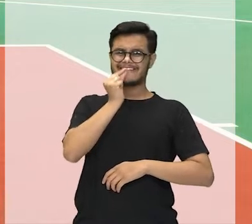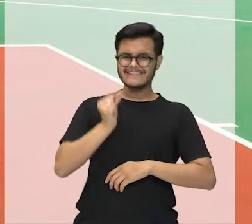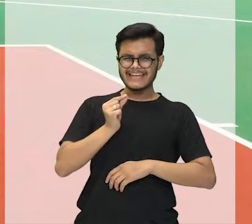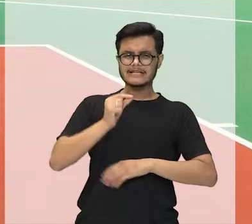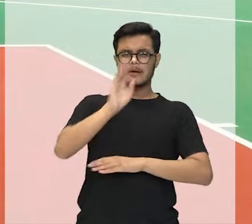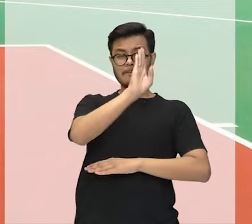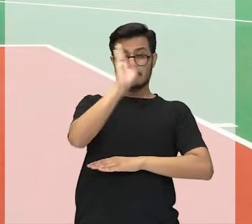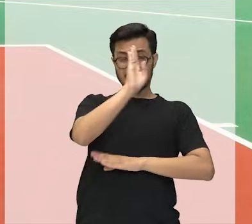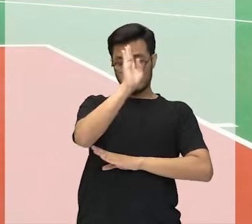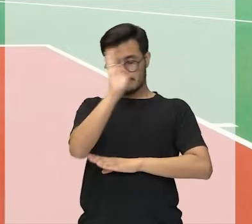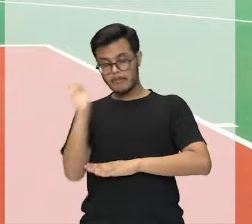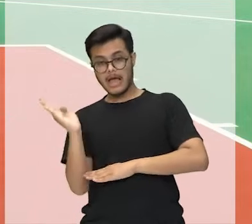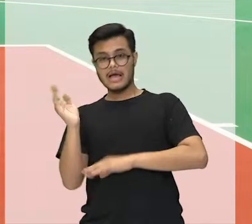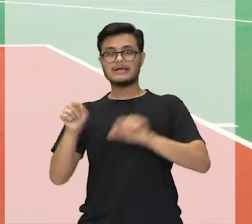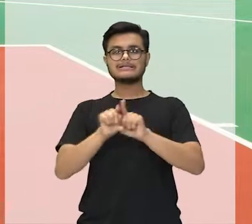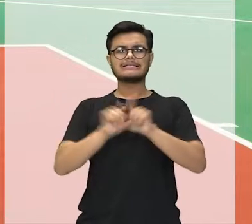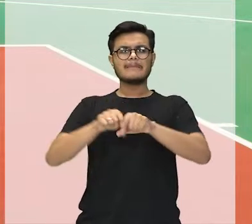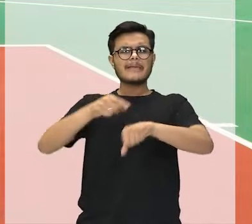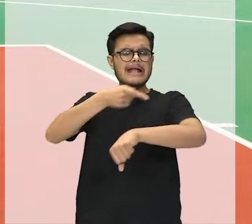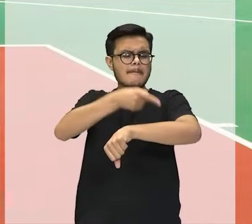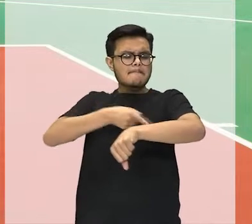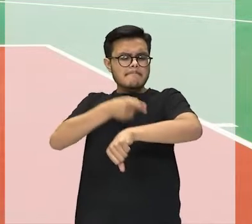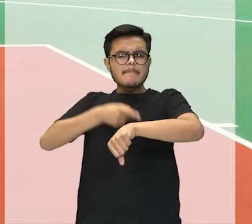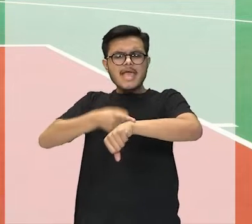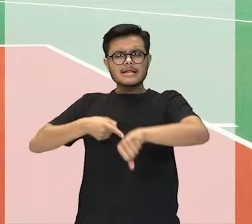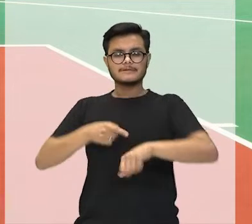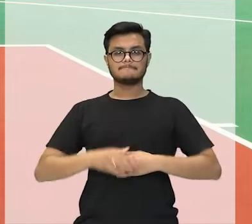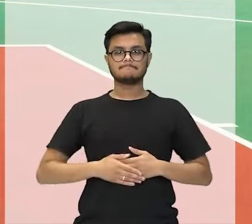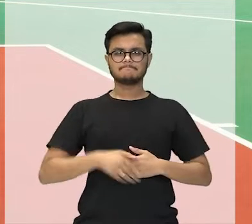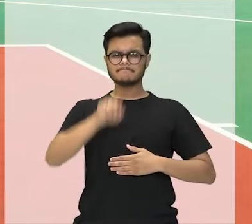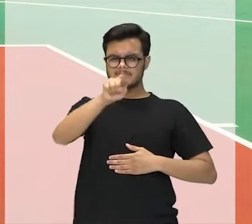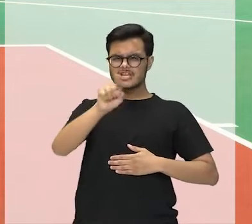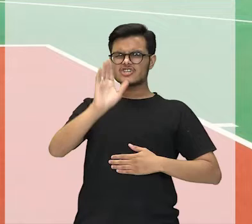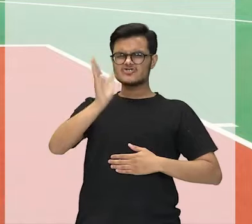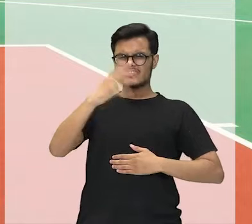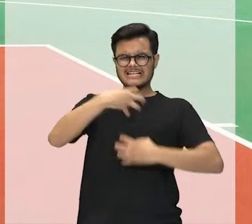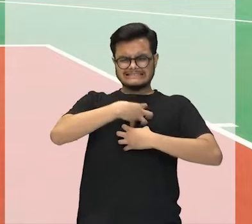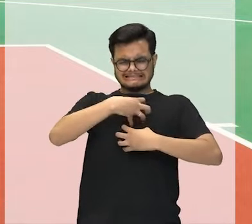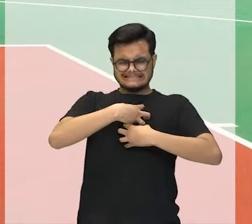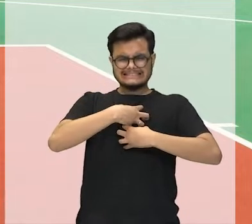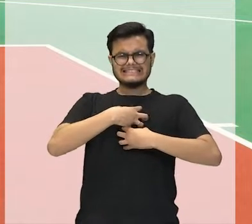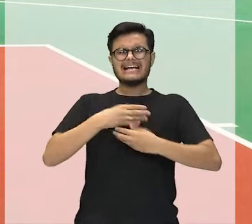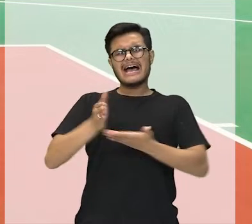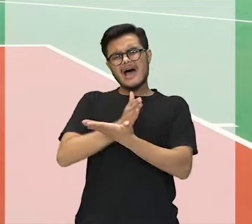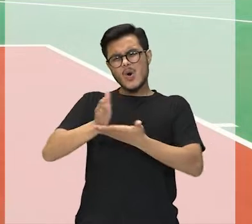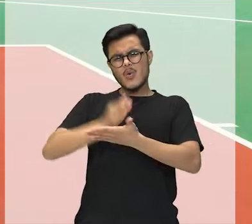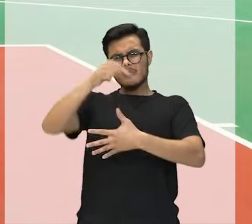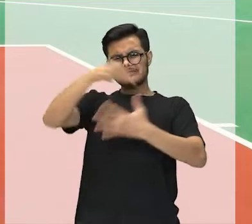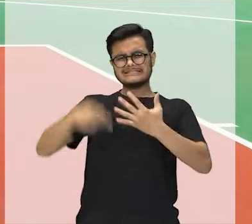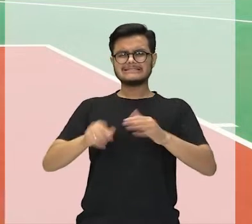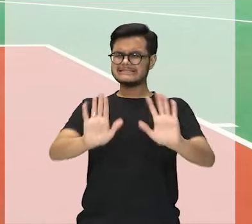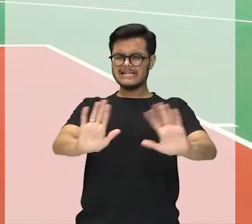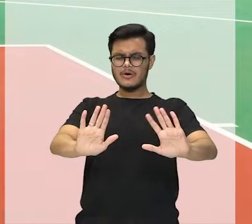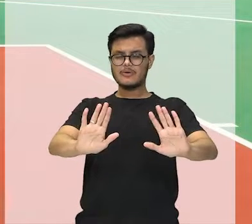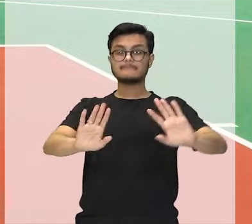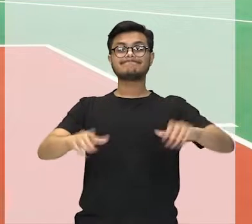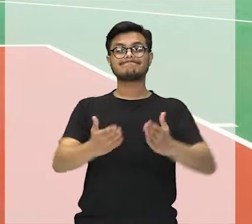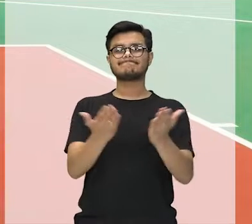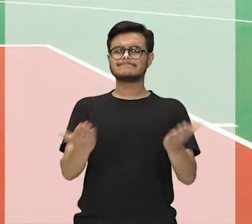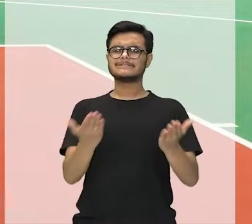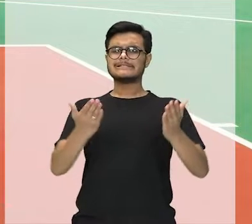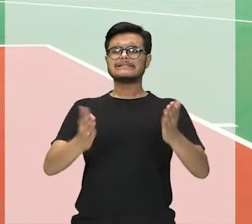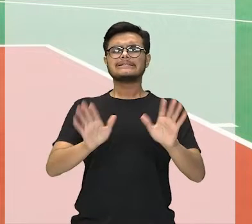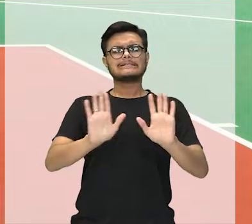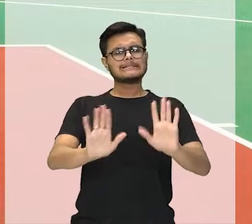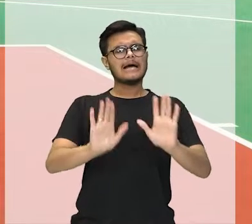desmaio, cortes na pele. Você já passou por alguma situação dessa? Não? Então, eu tenho mais